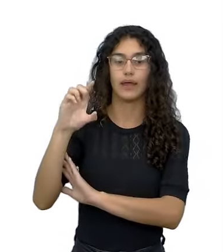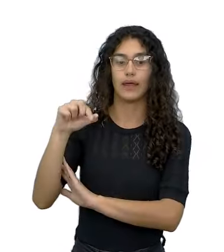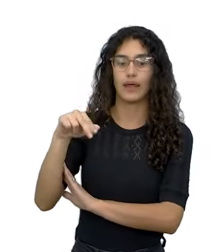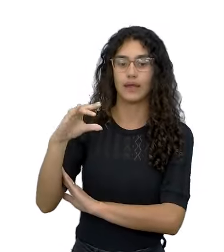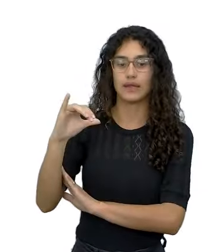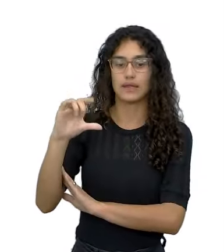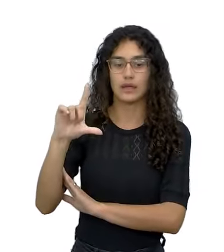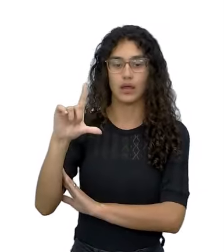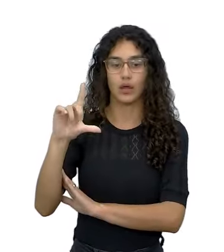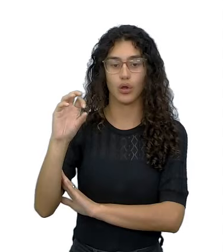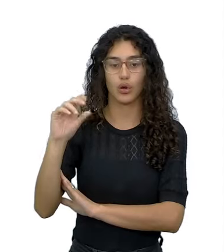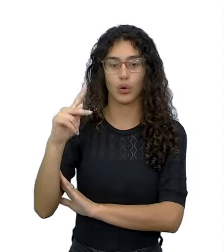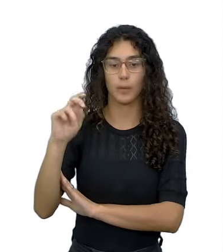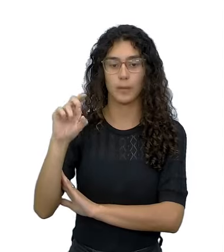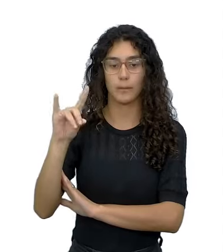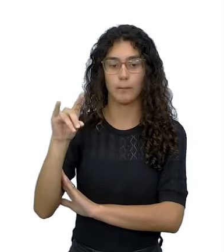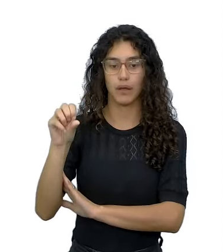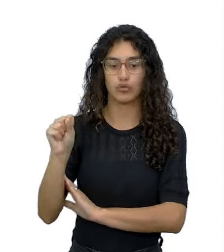enciclopédico,